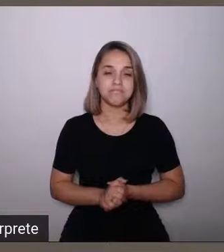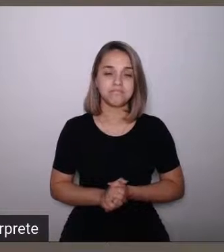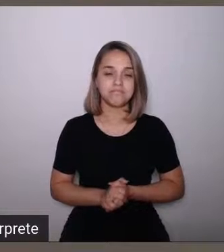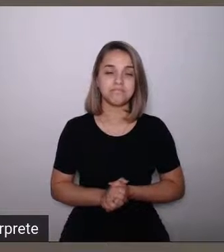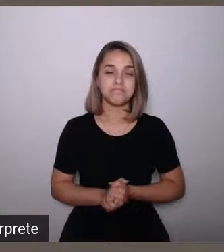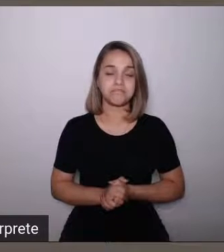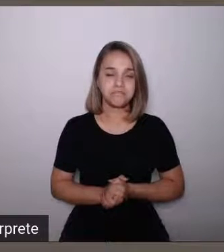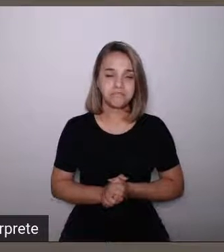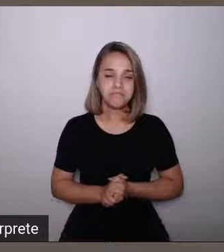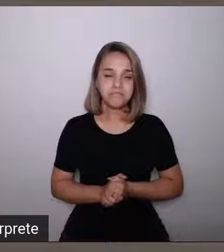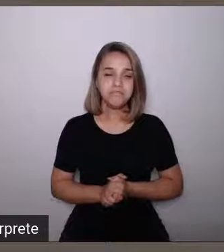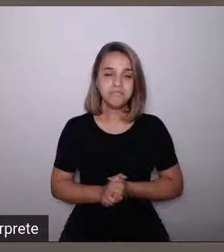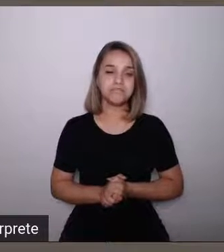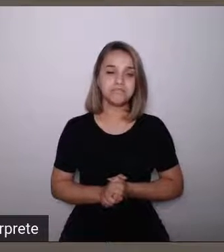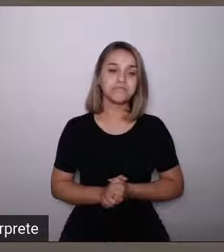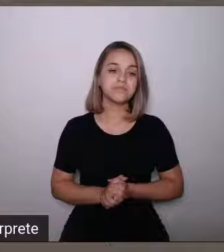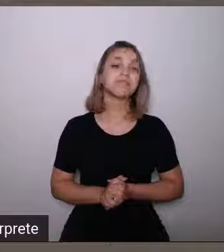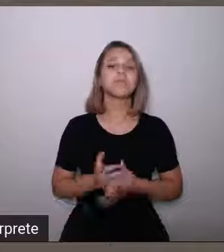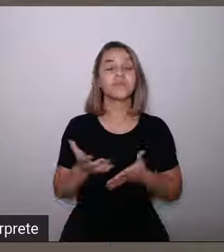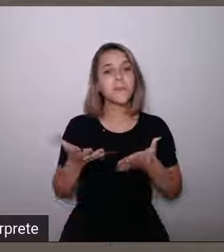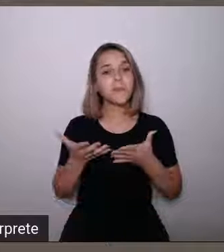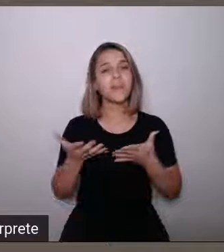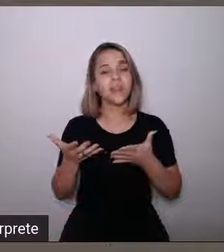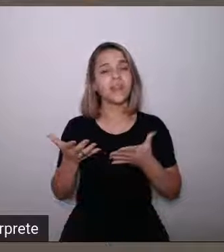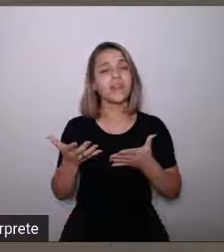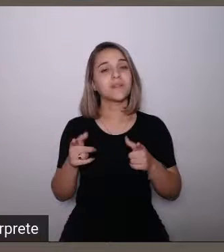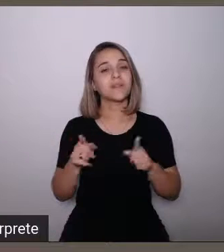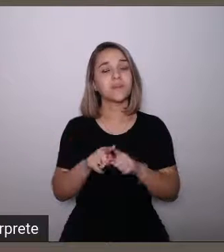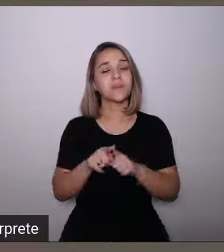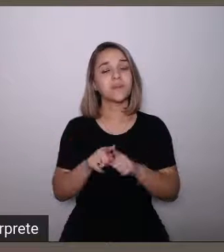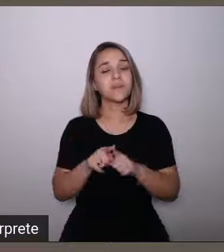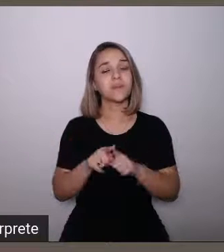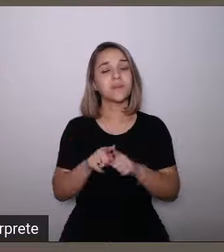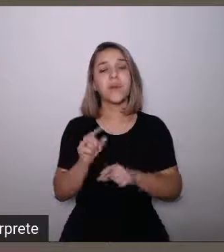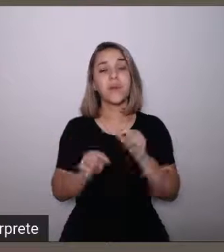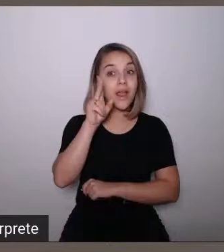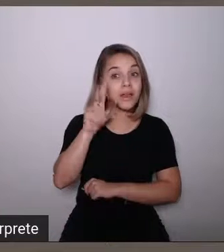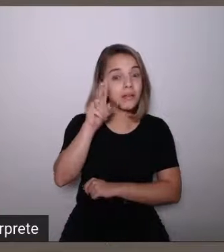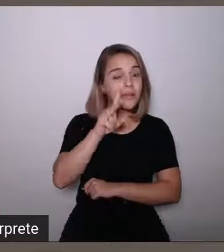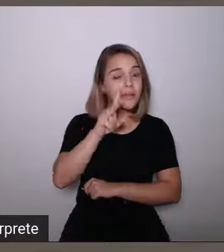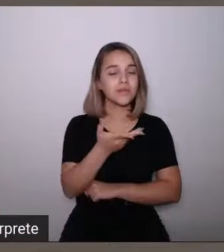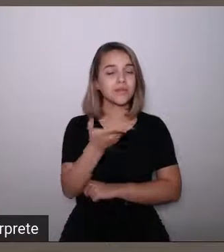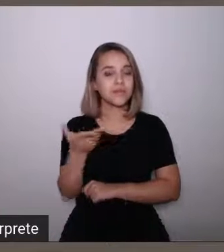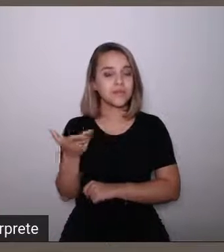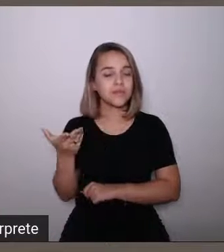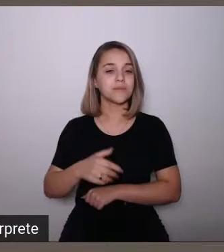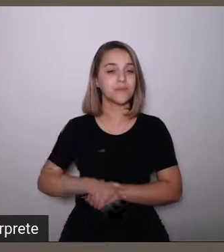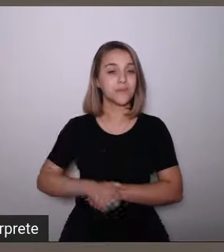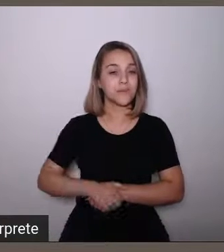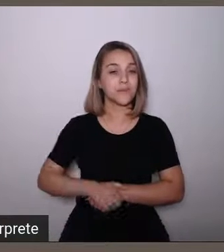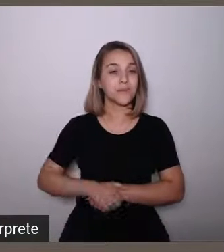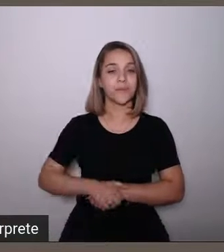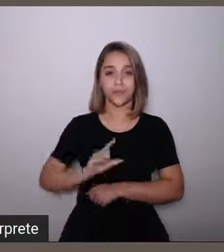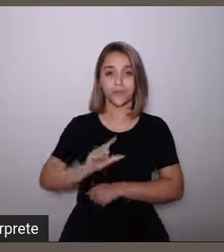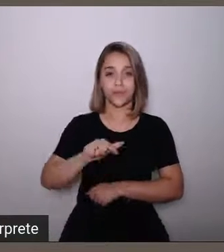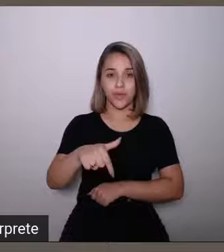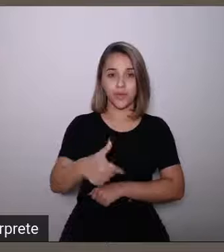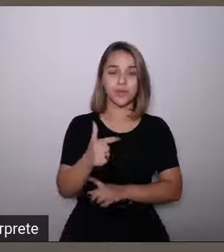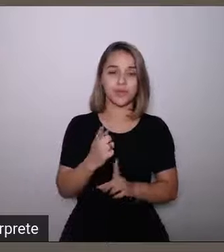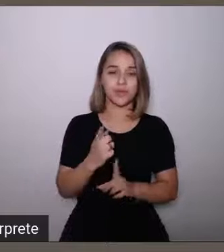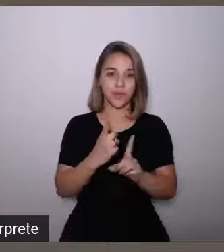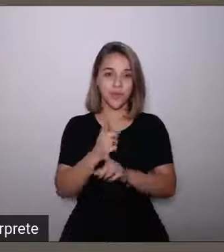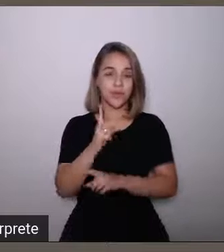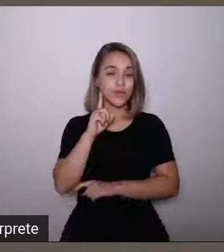Eu queria também só lembrar que nosso próximo encontro, né, vai ser no dia 25 de outubro, na